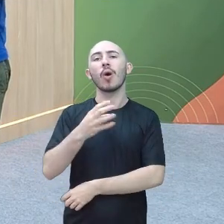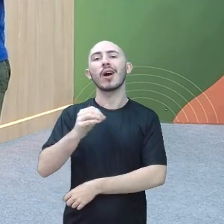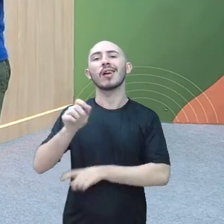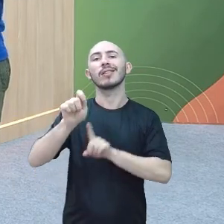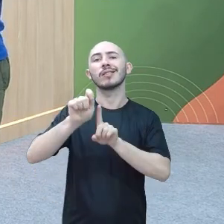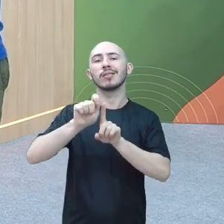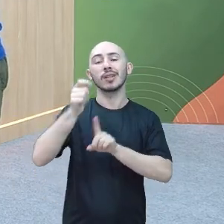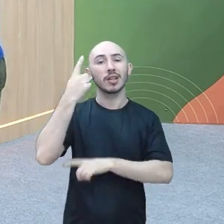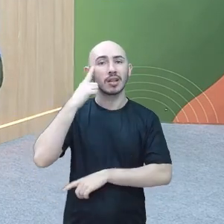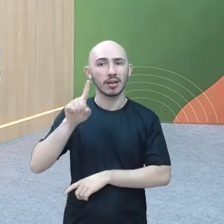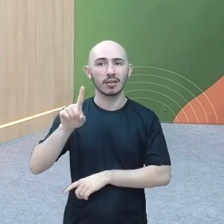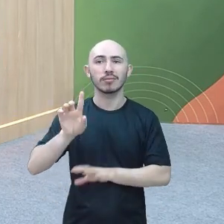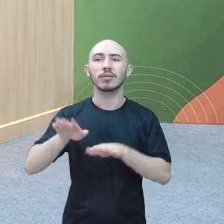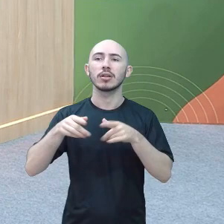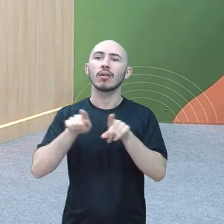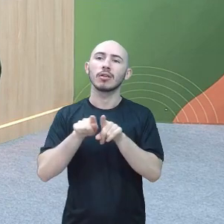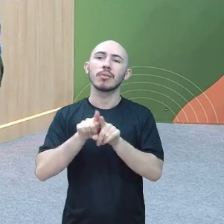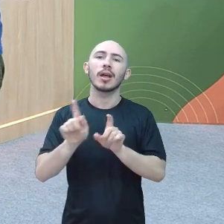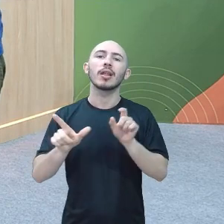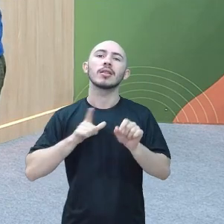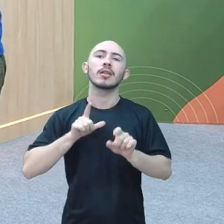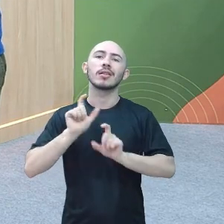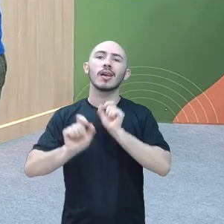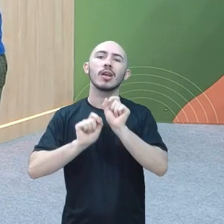A gente tem o dialeto do K-pop,